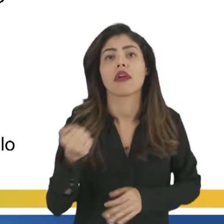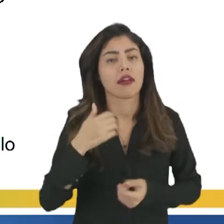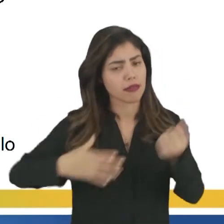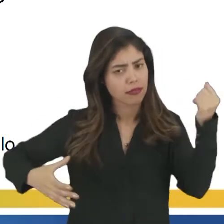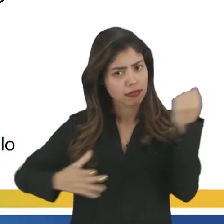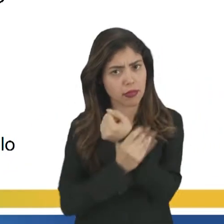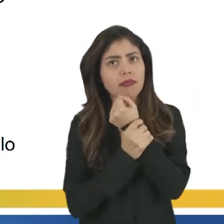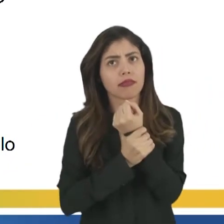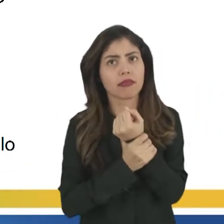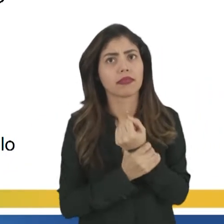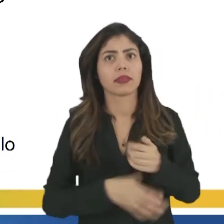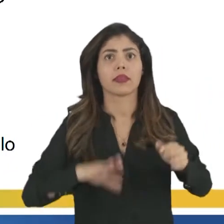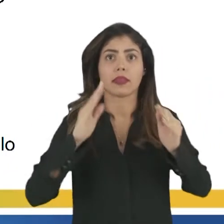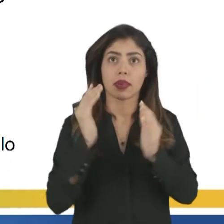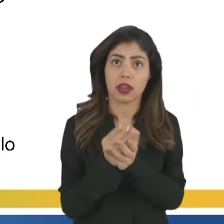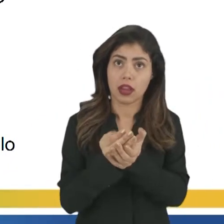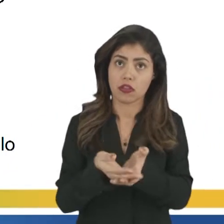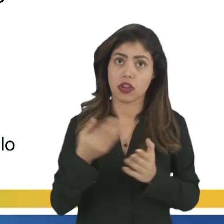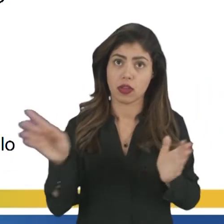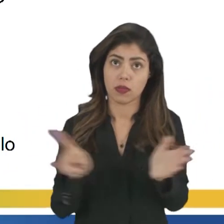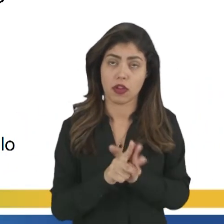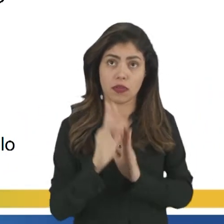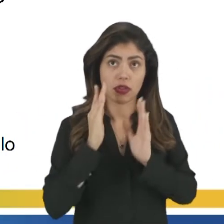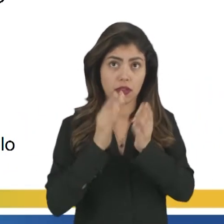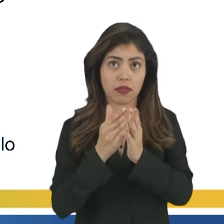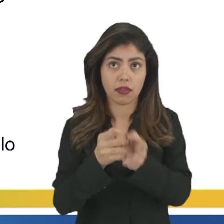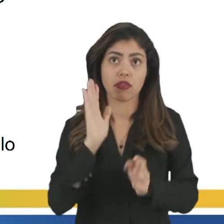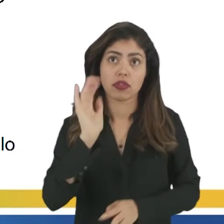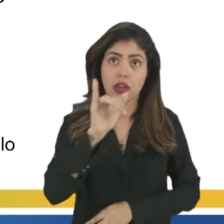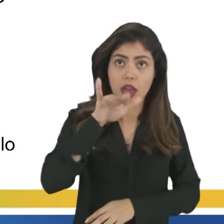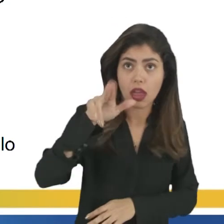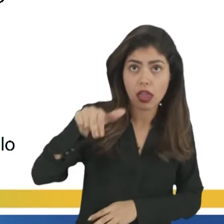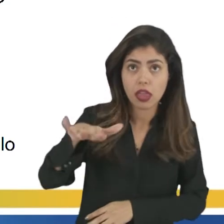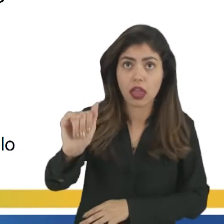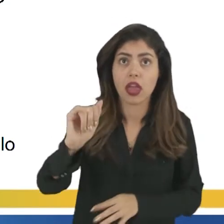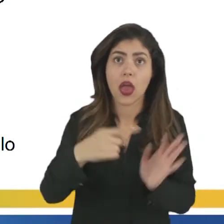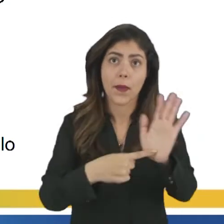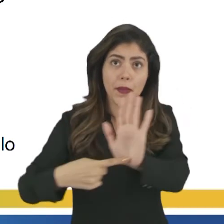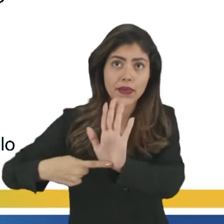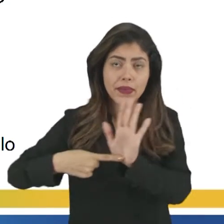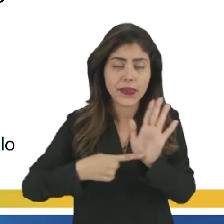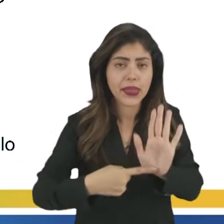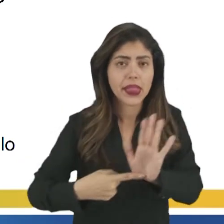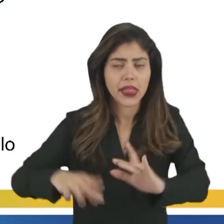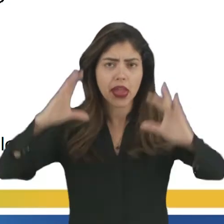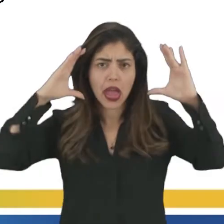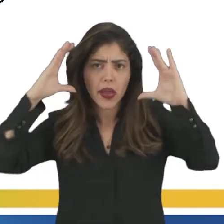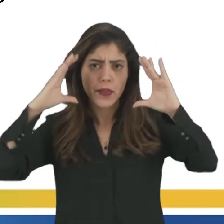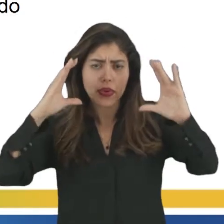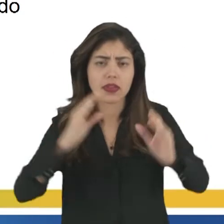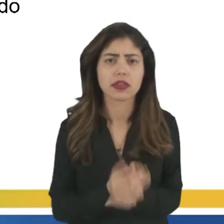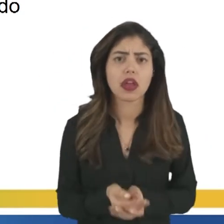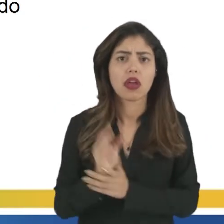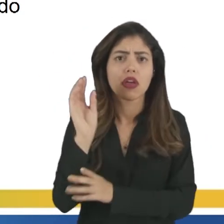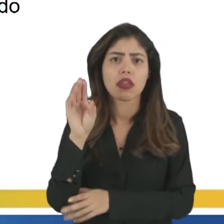segurança para a carga do navio, tá? Já que Ayan, representado pela cabeça do cavalo, era também um deus dos